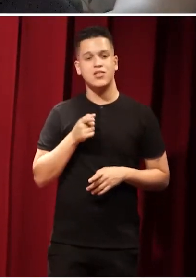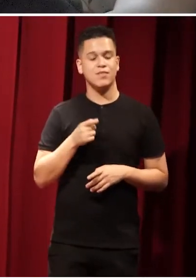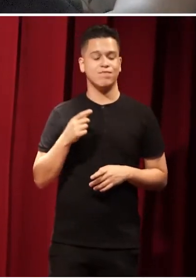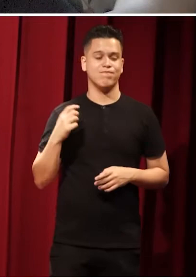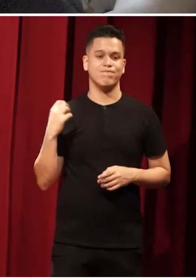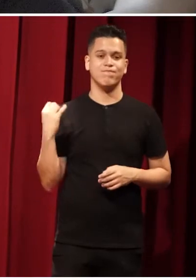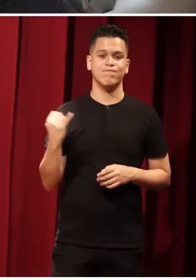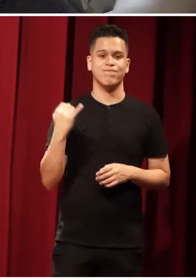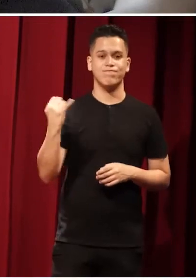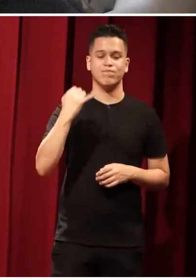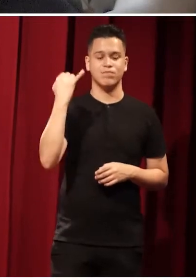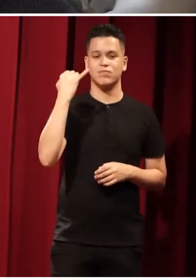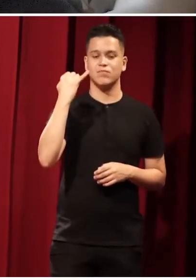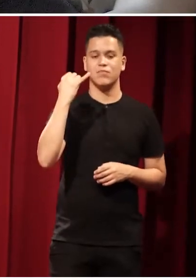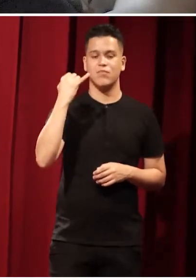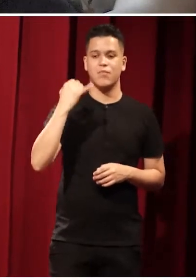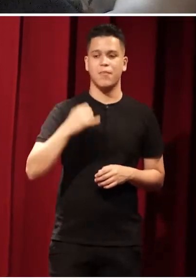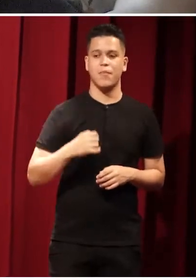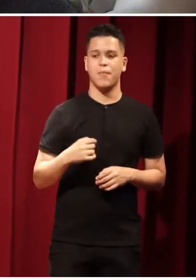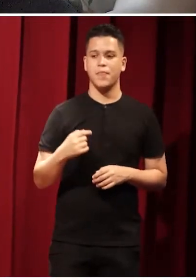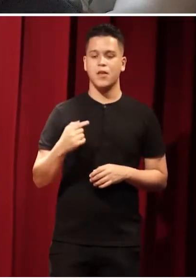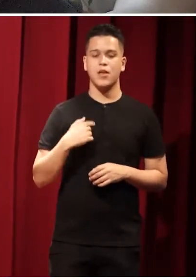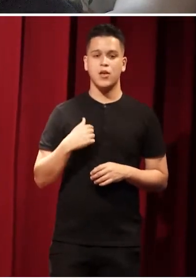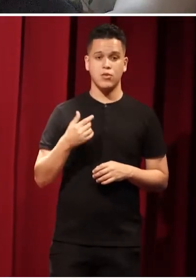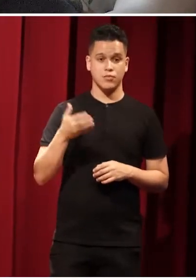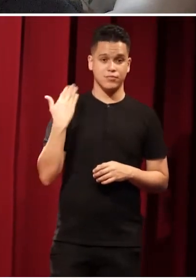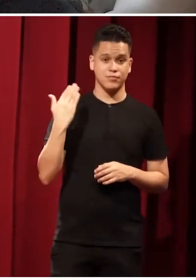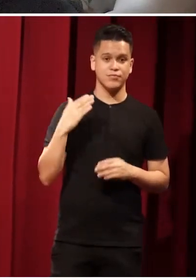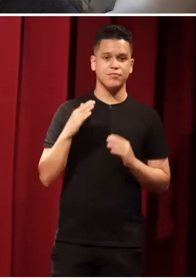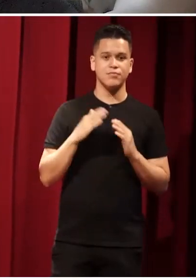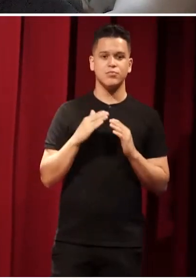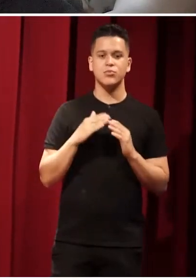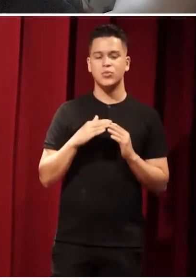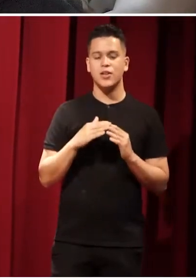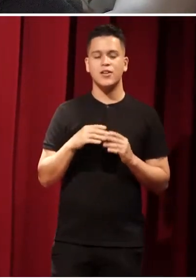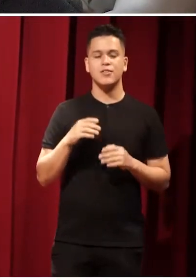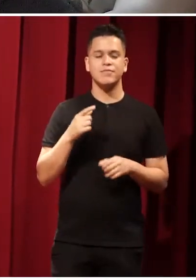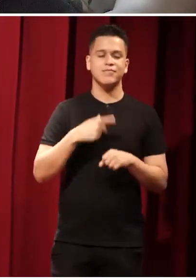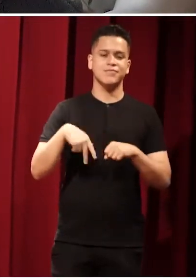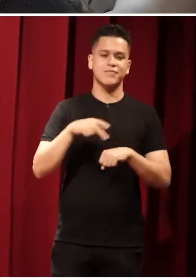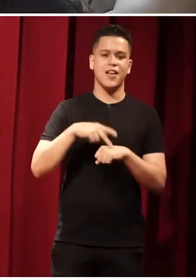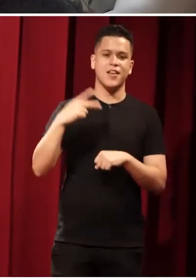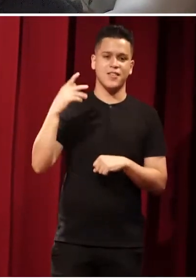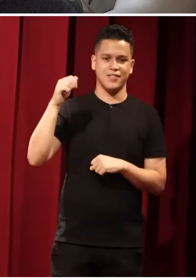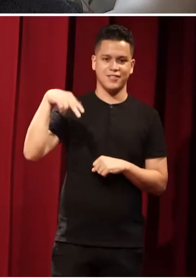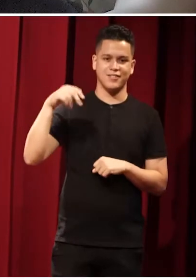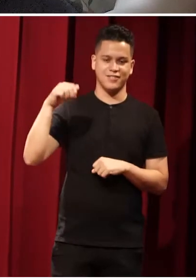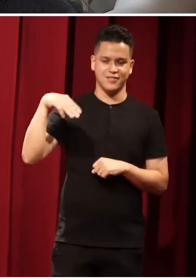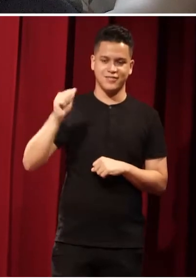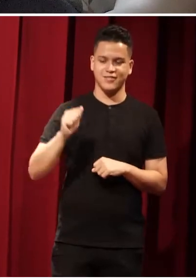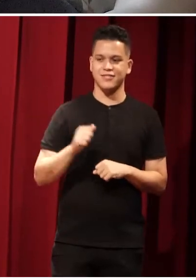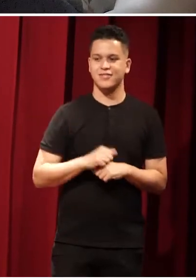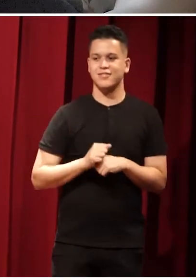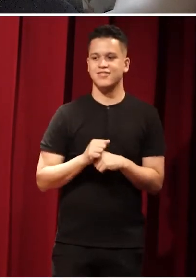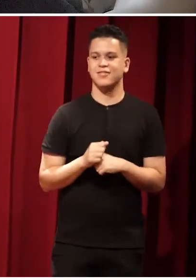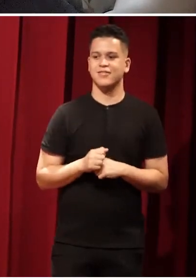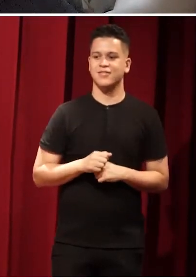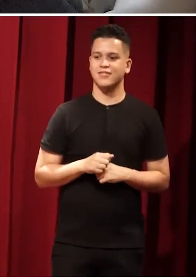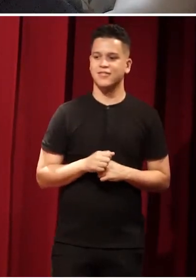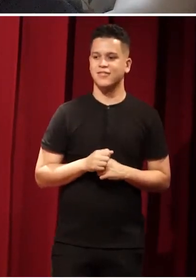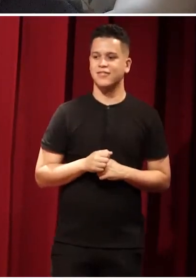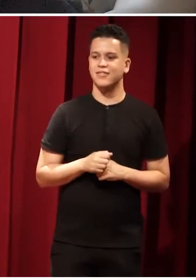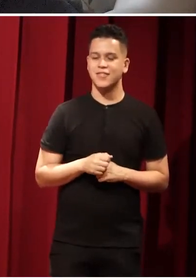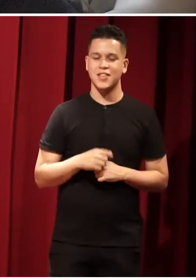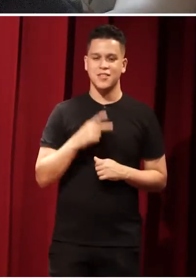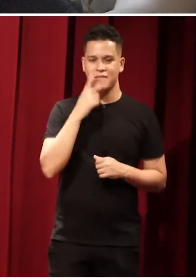importantíssimo. Eu sou do Panamá, tá? Moro no Brasil há muitos anos, mas cada vez que